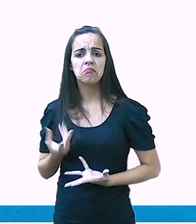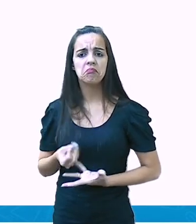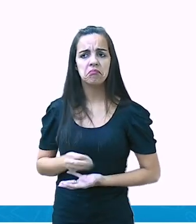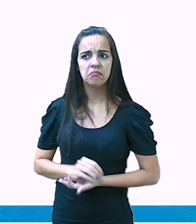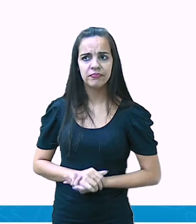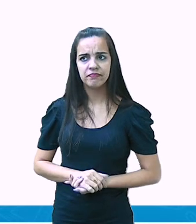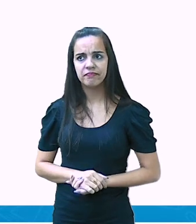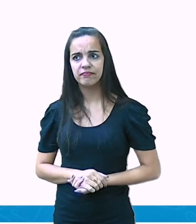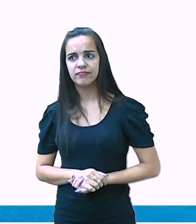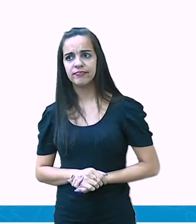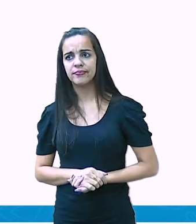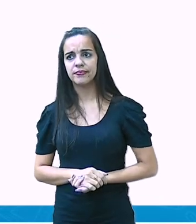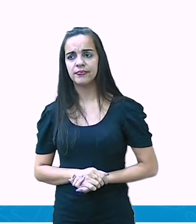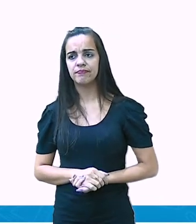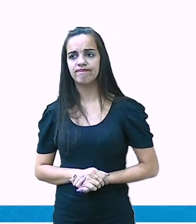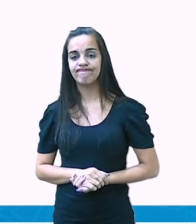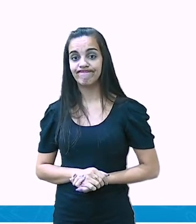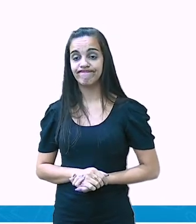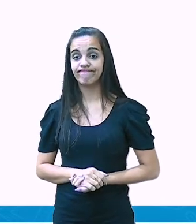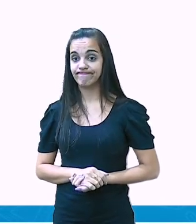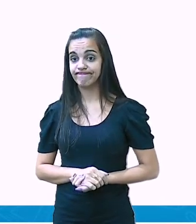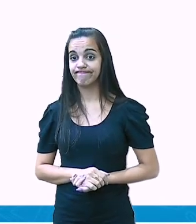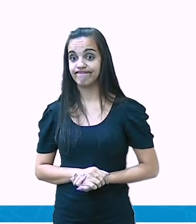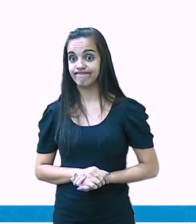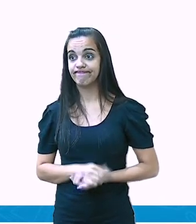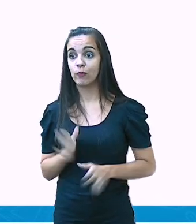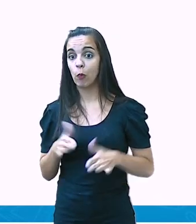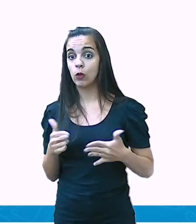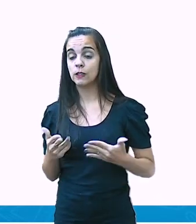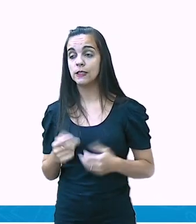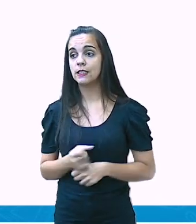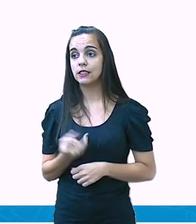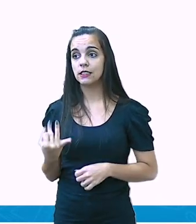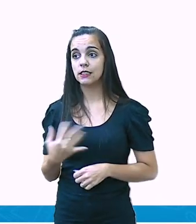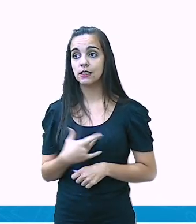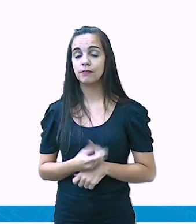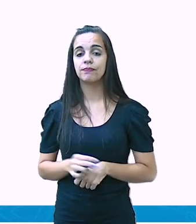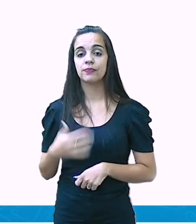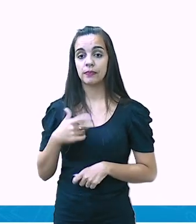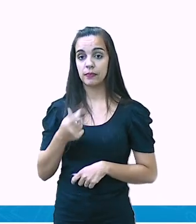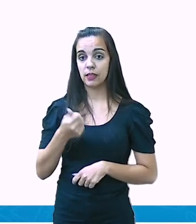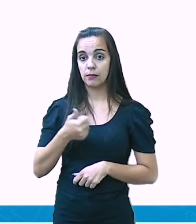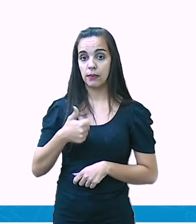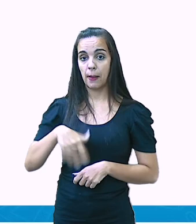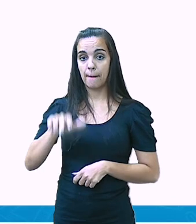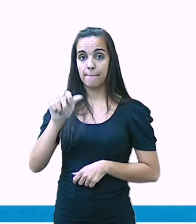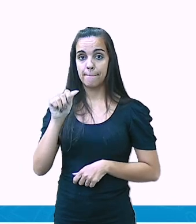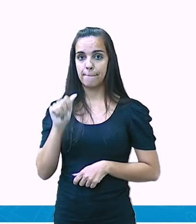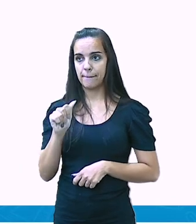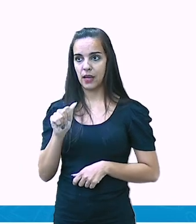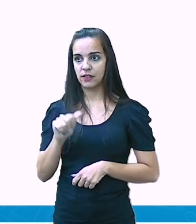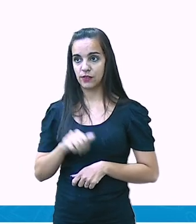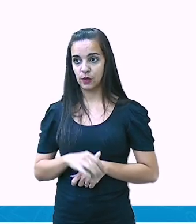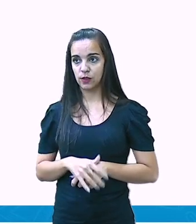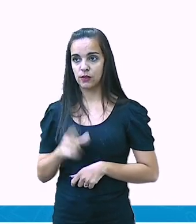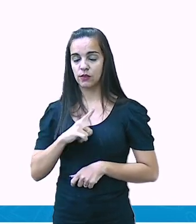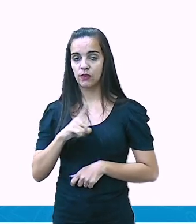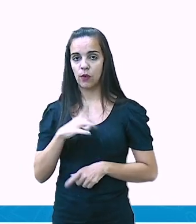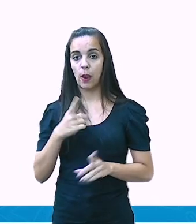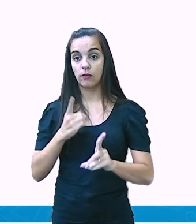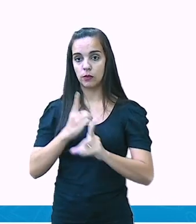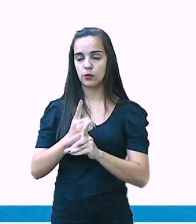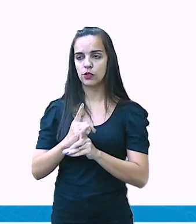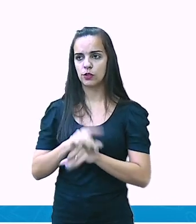tem em seu núcleo? Poxa vida. Então vamos lá. Massa 21, número de